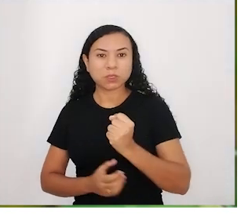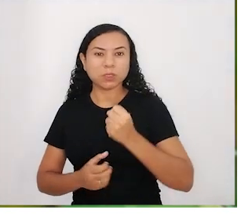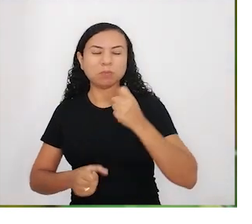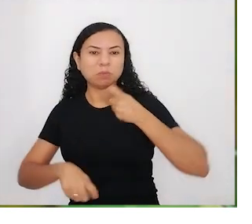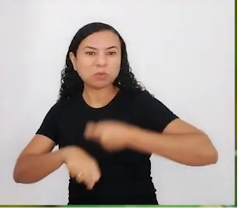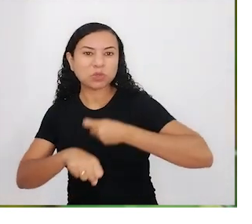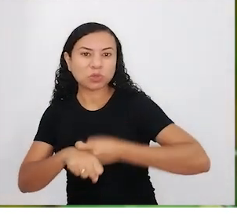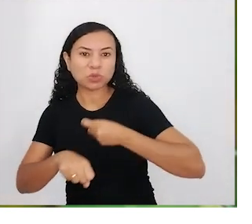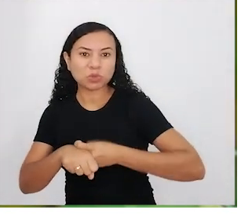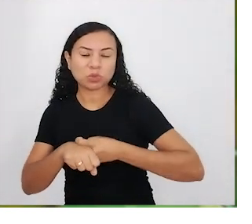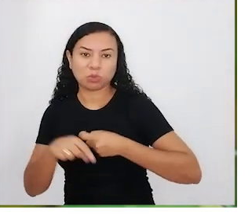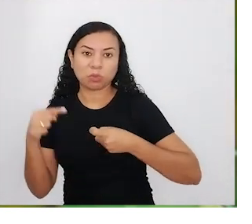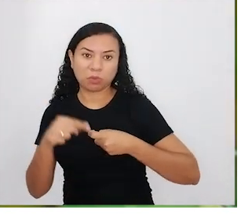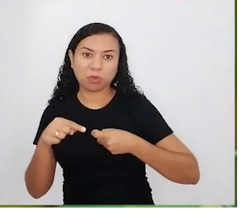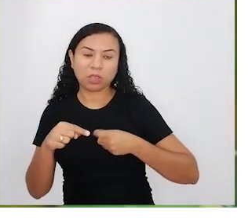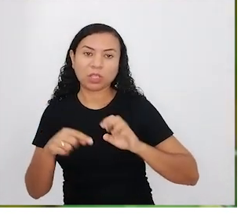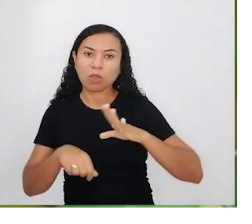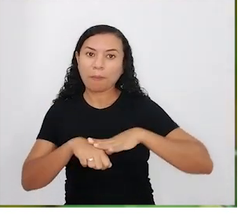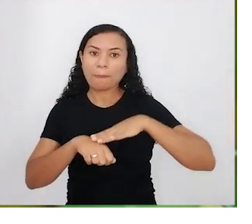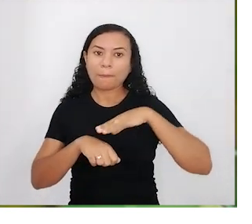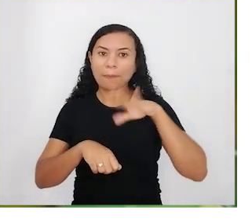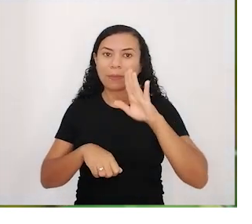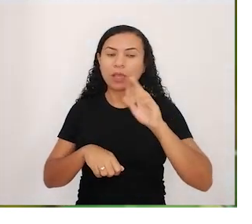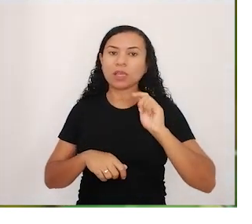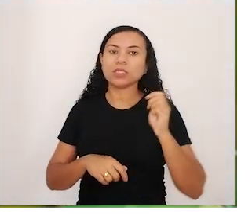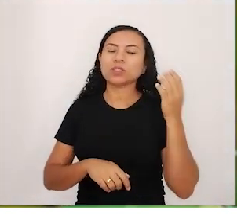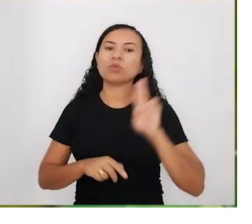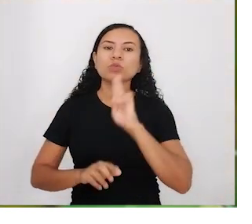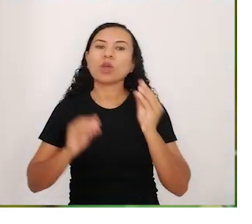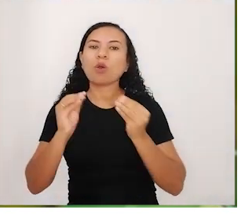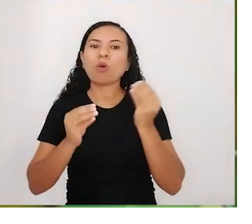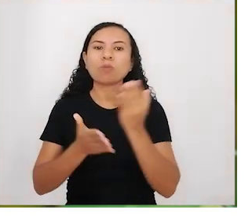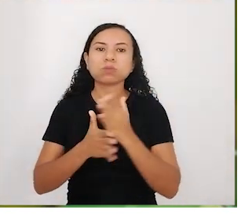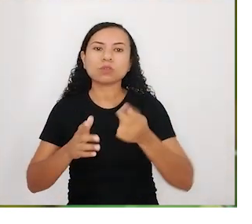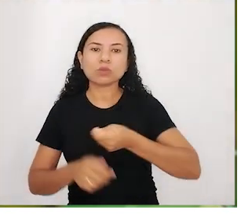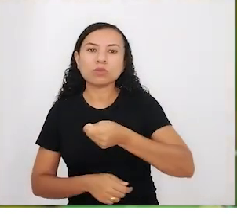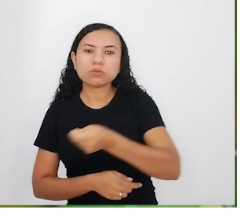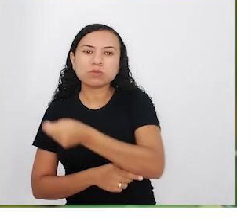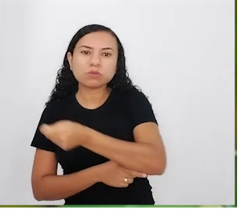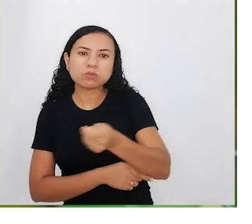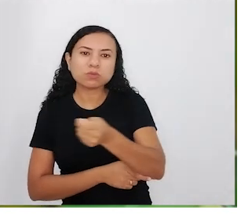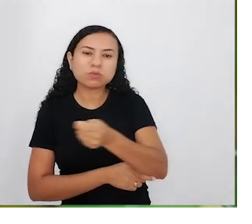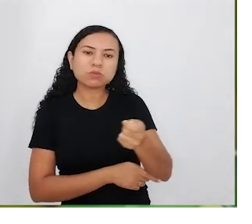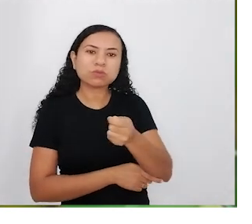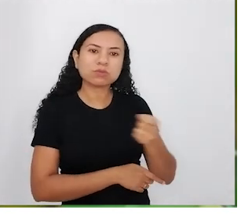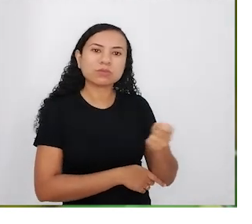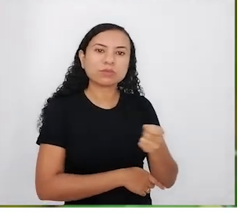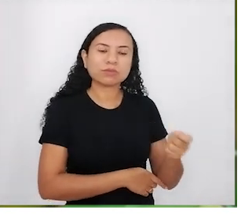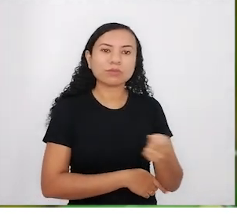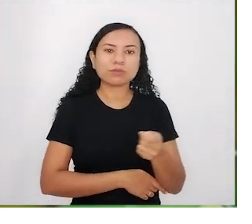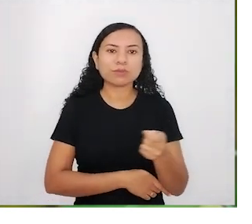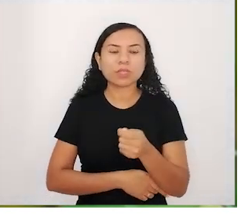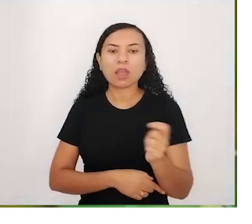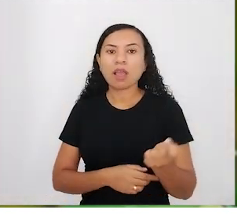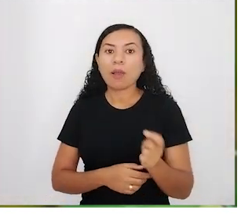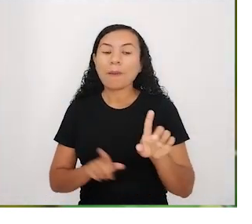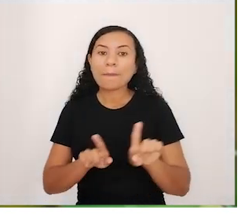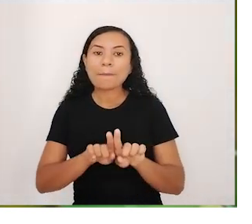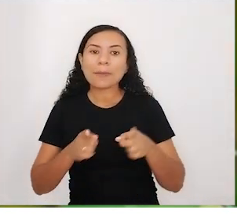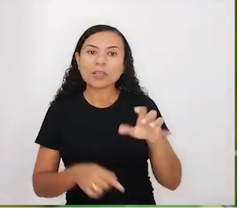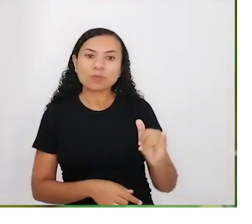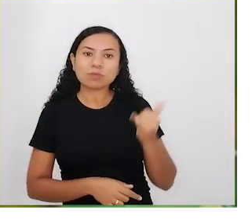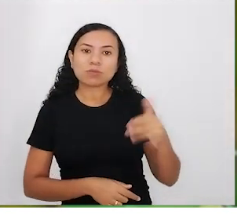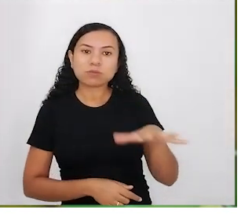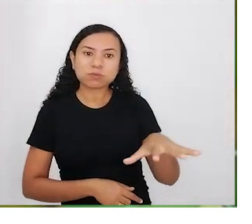de insumos agrícolas. Depois se descobriu uma maneira de, por que não, associar esse gene de